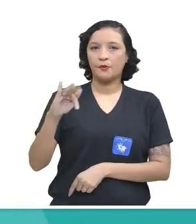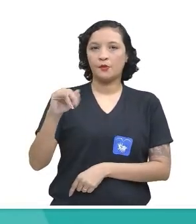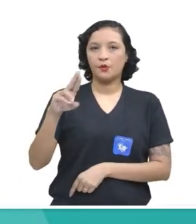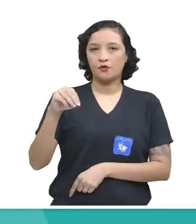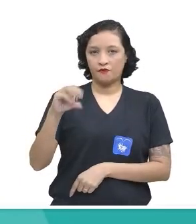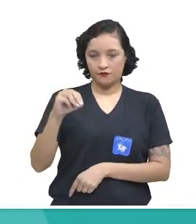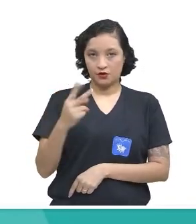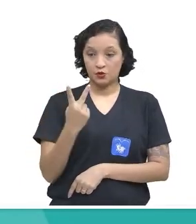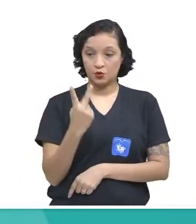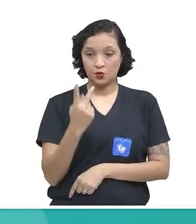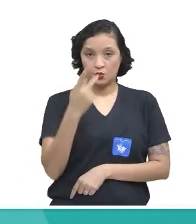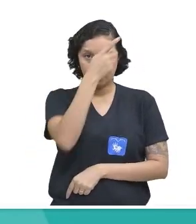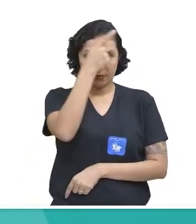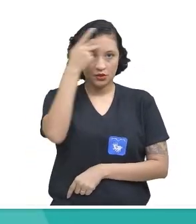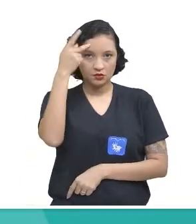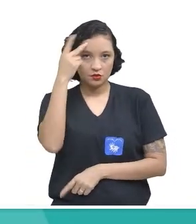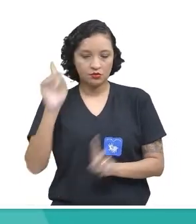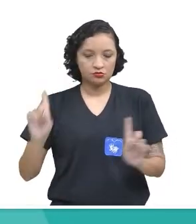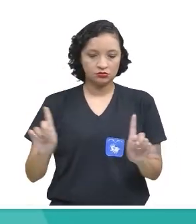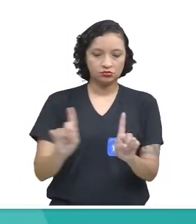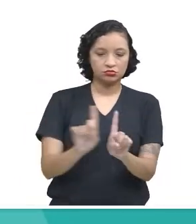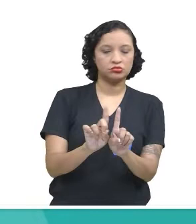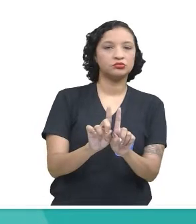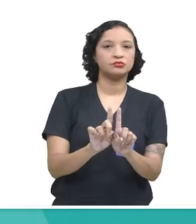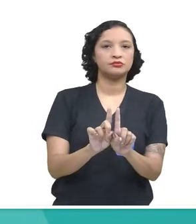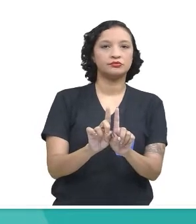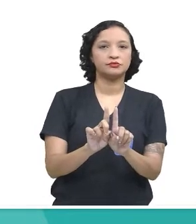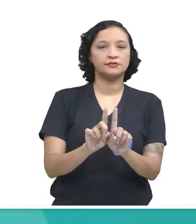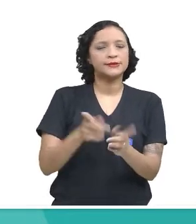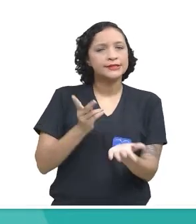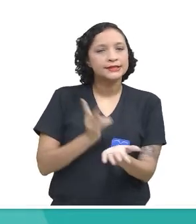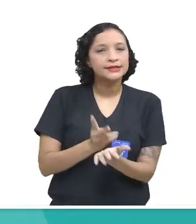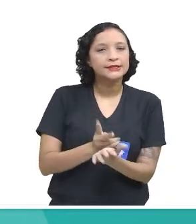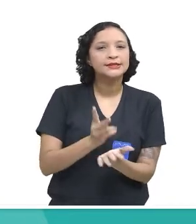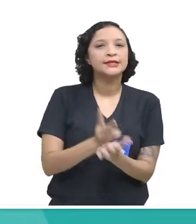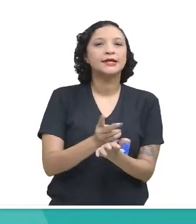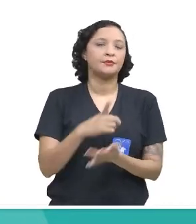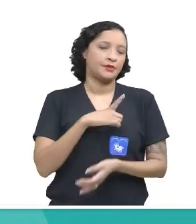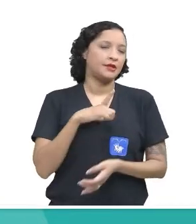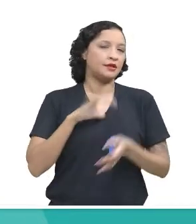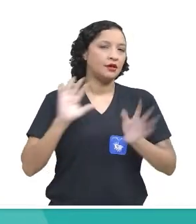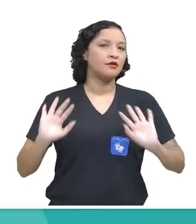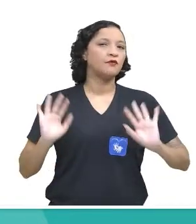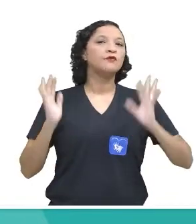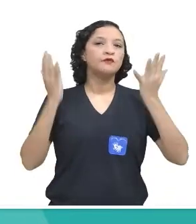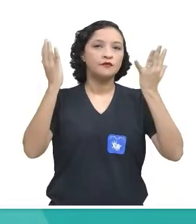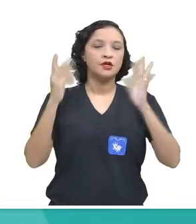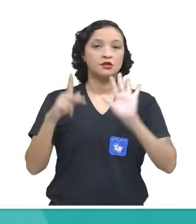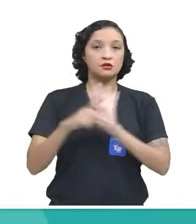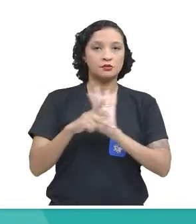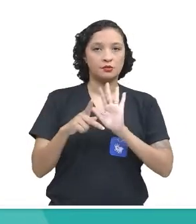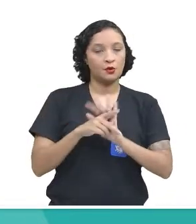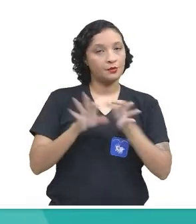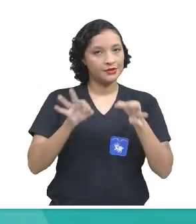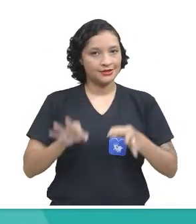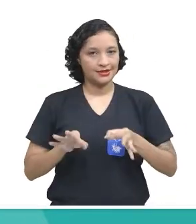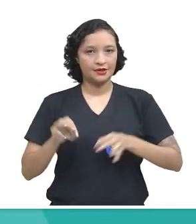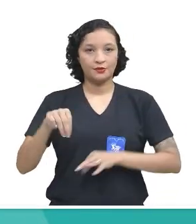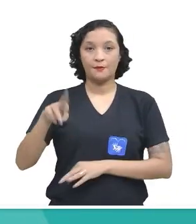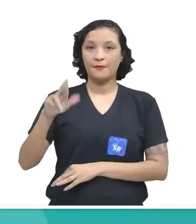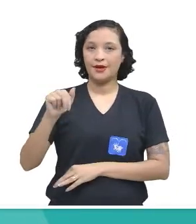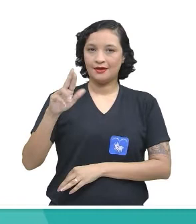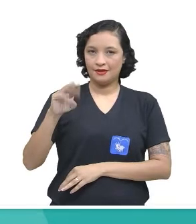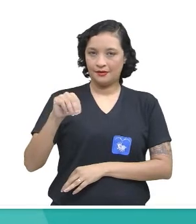duplas e sempre aparece durante os festivais, certo? Então, esse aí é o Marambiré.